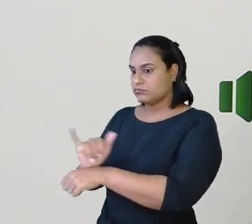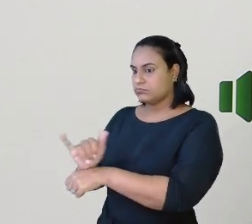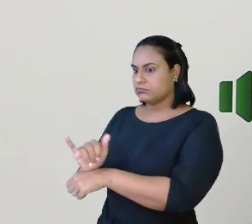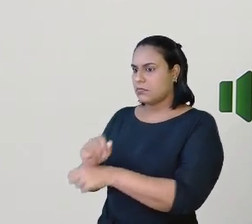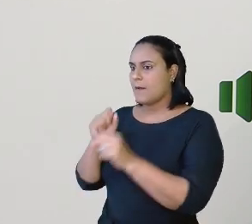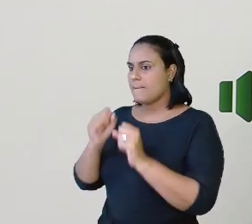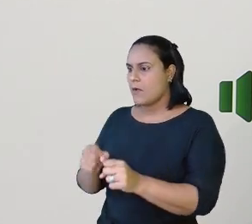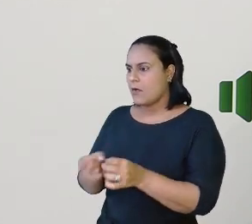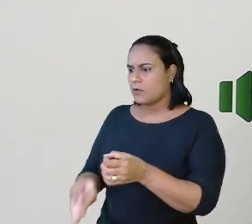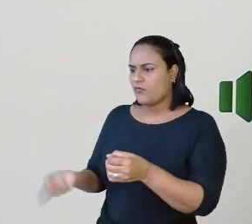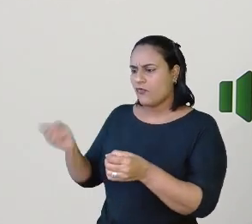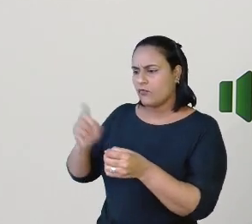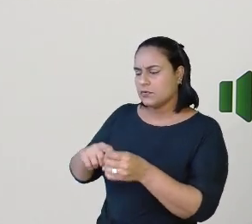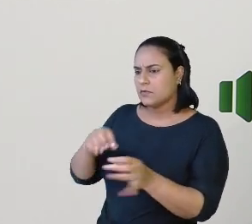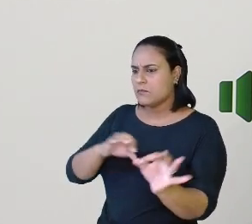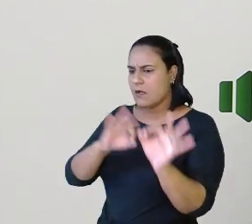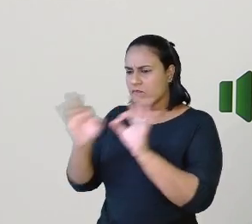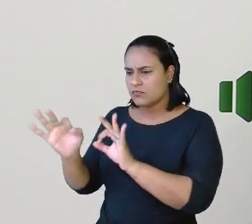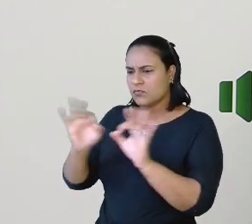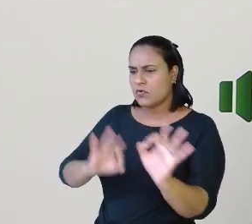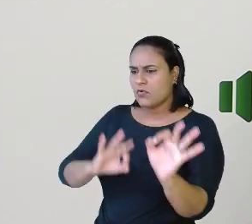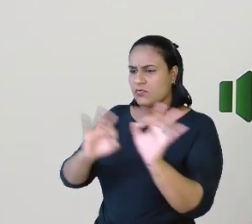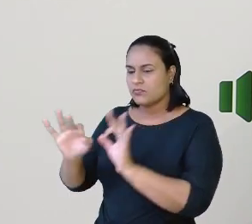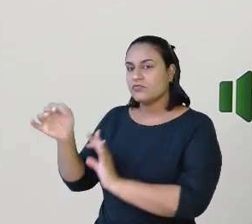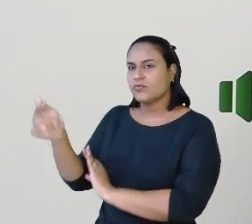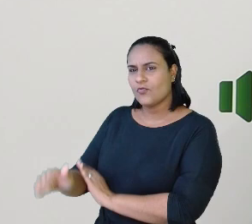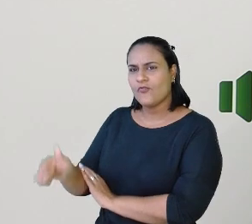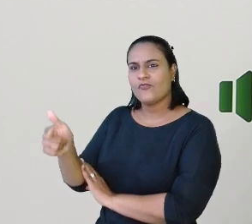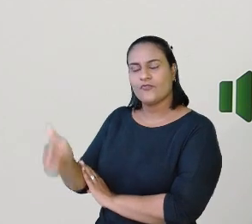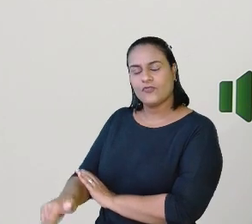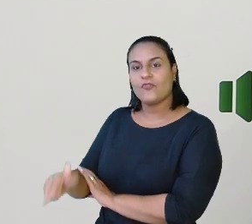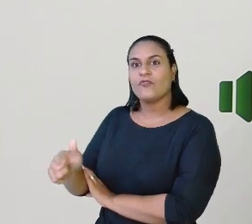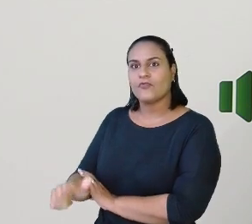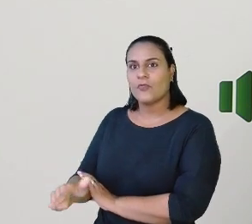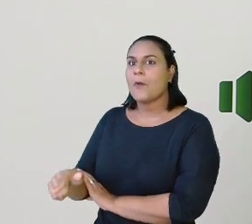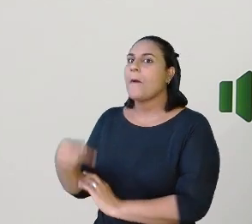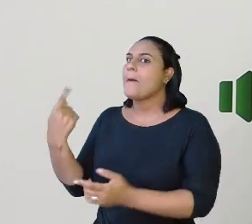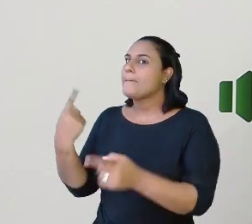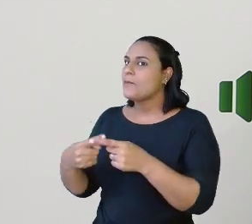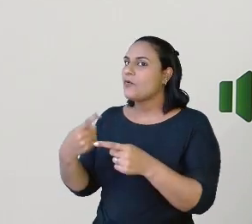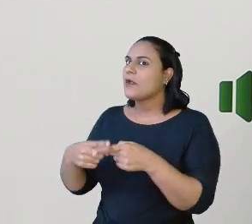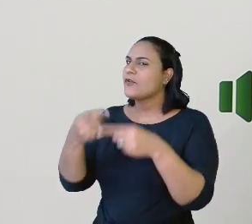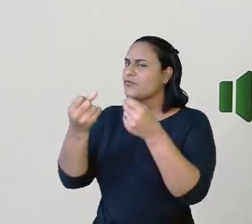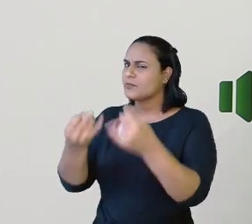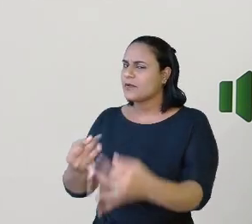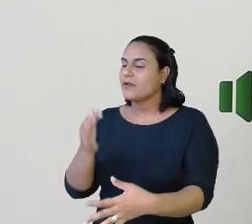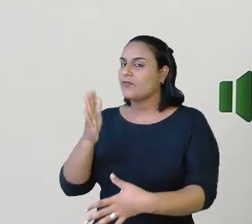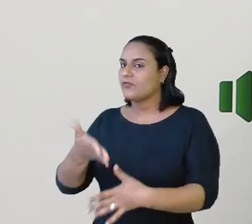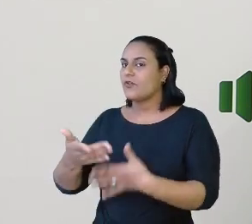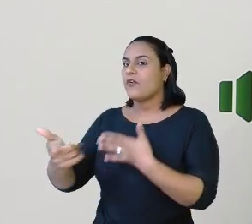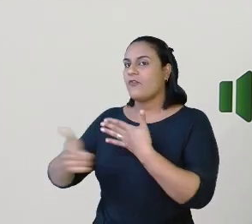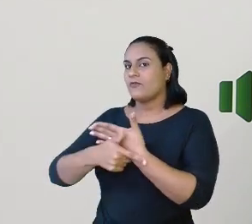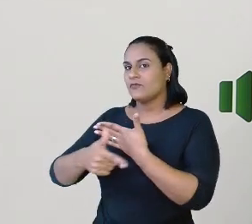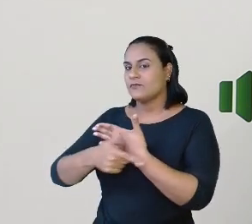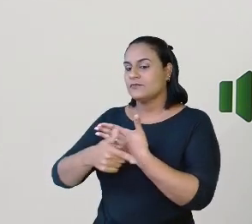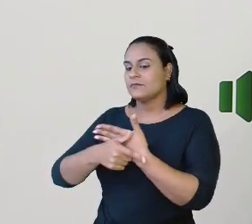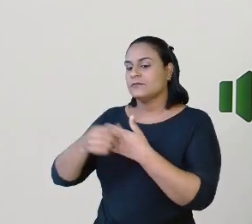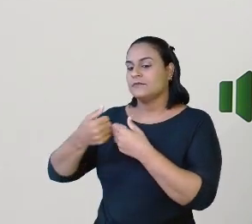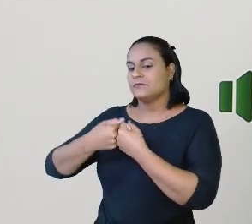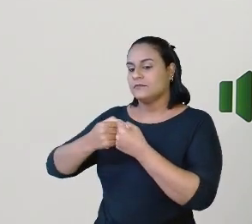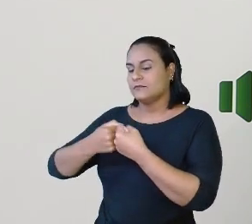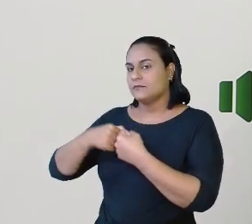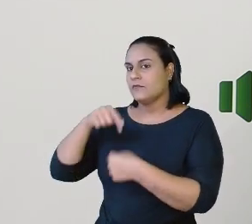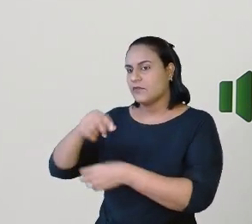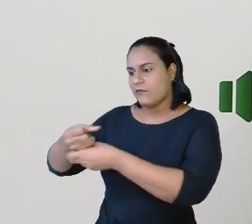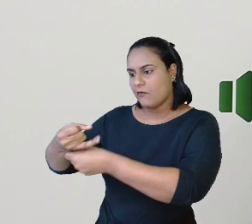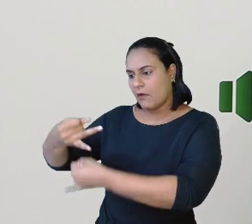pode voltar, porque eu falei as funções das articulações. Eu falei. E aí você vai